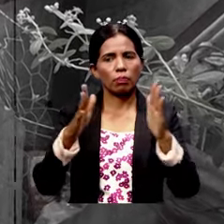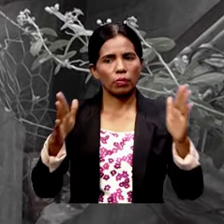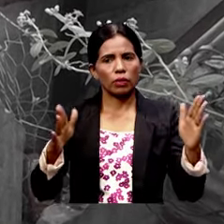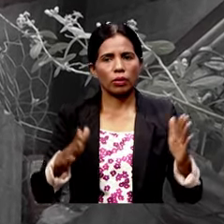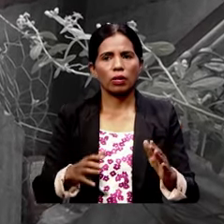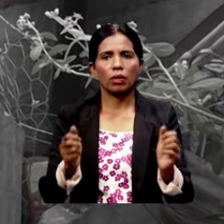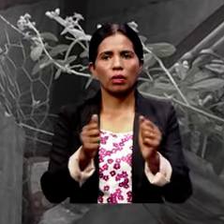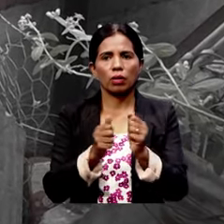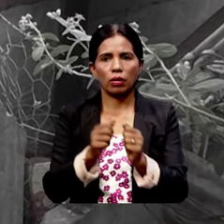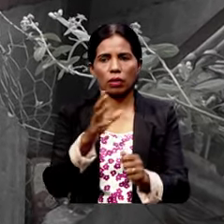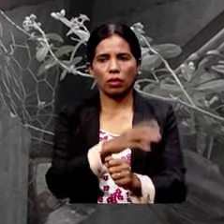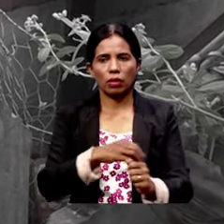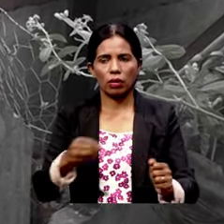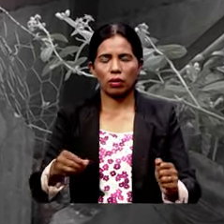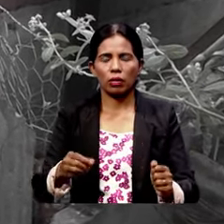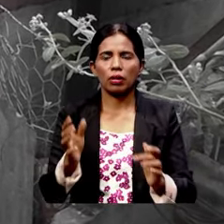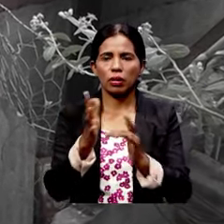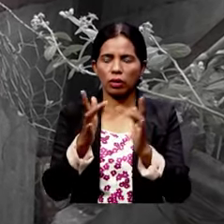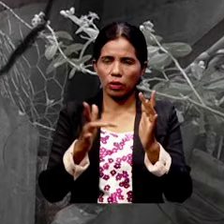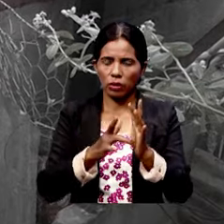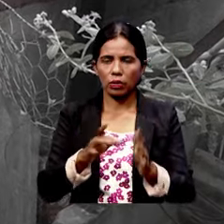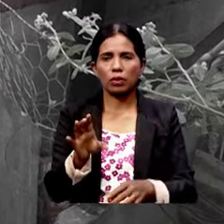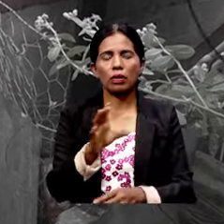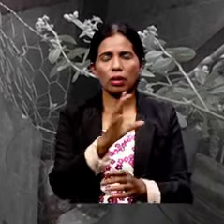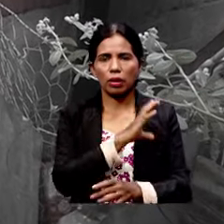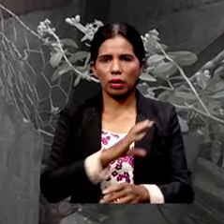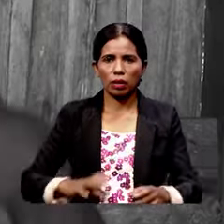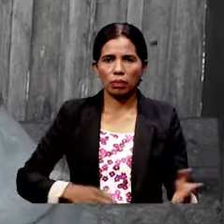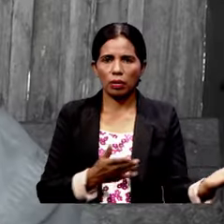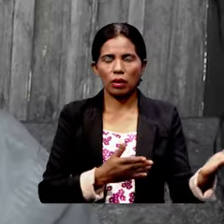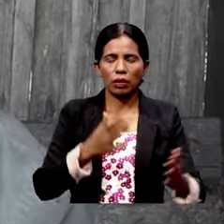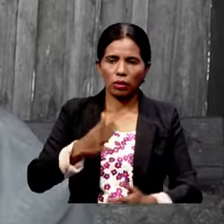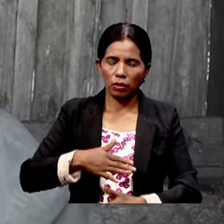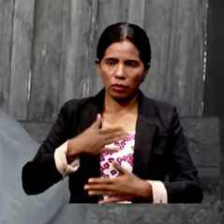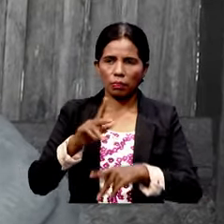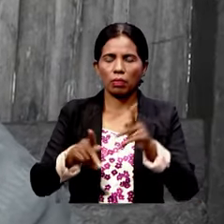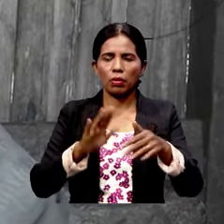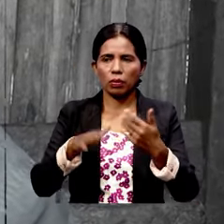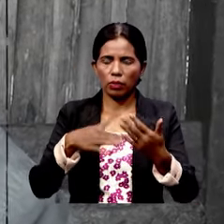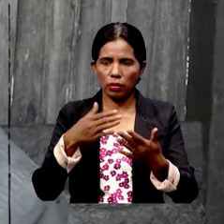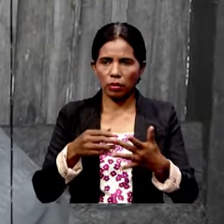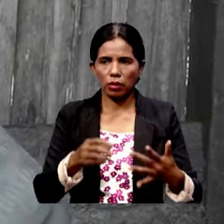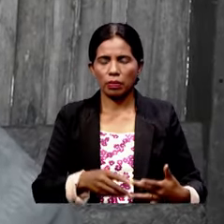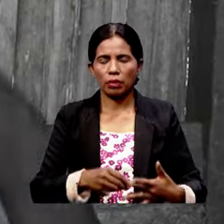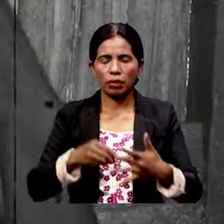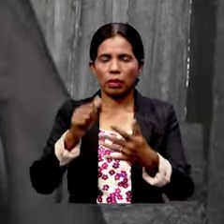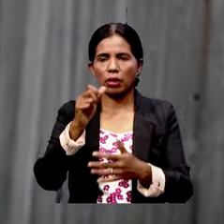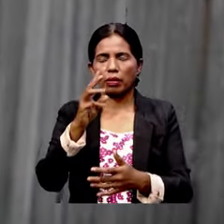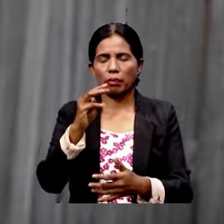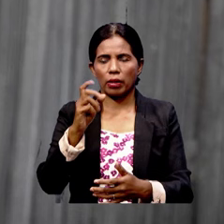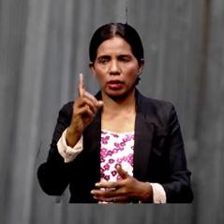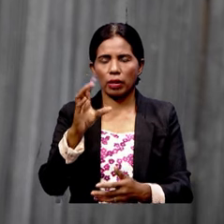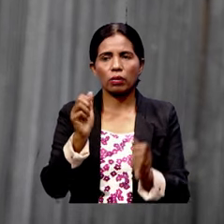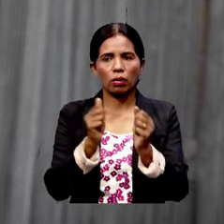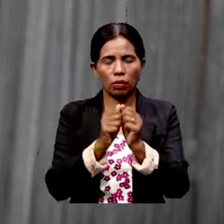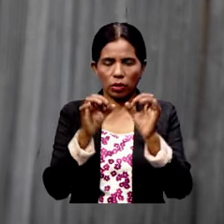Com presença com o Senhor Jesus Cristo, pelo lúrico solo com o bumba emahoto, e o liu ba Armando Ronya